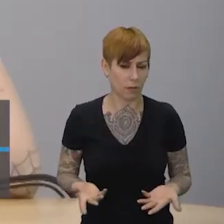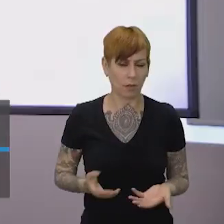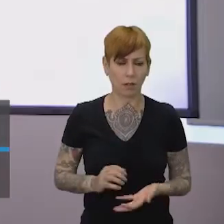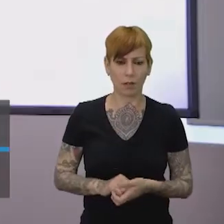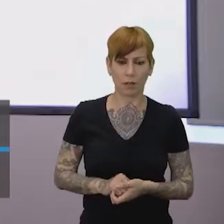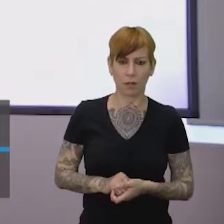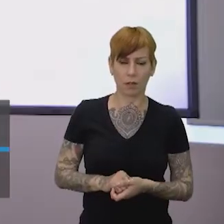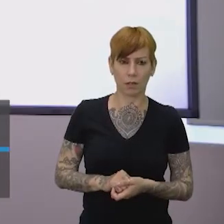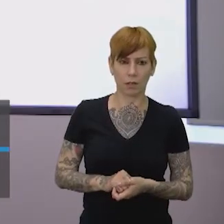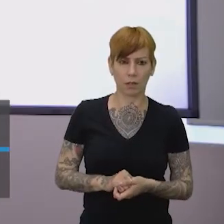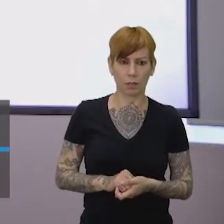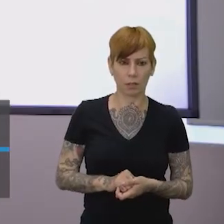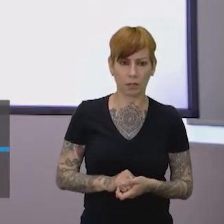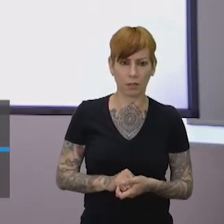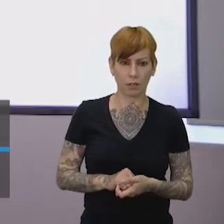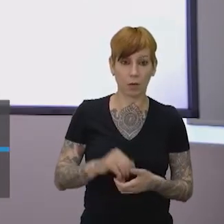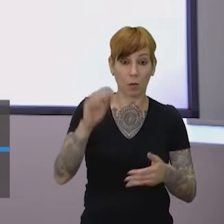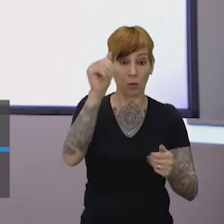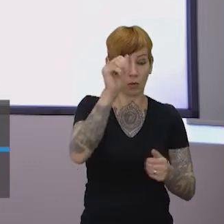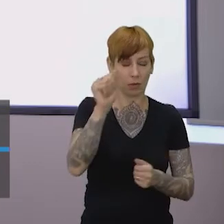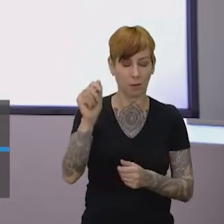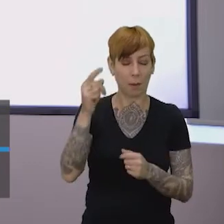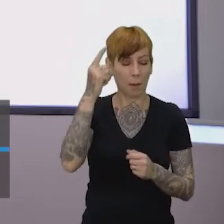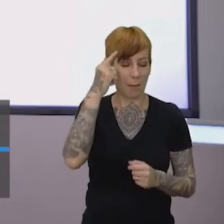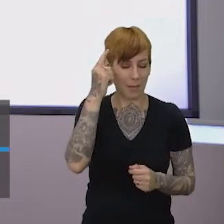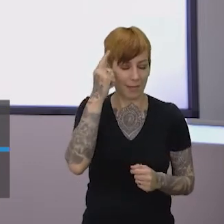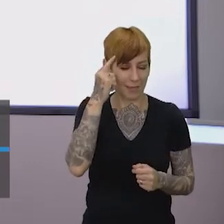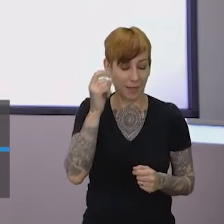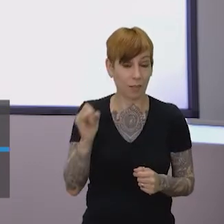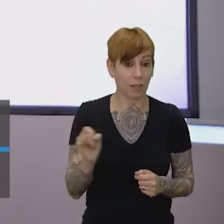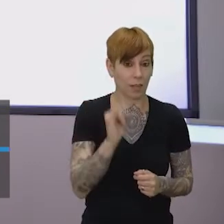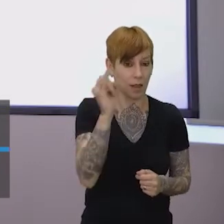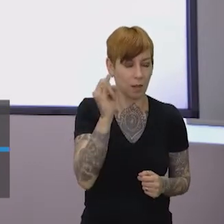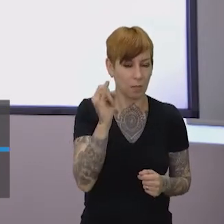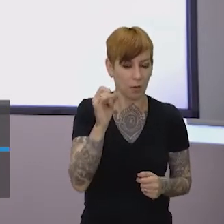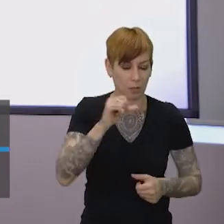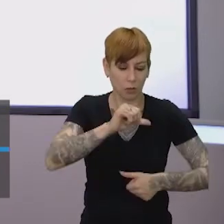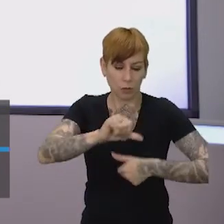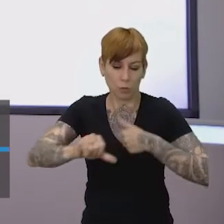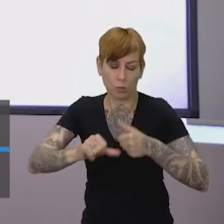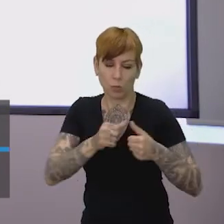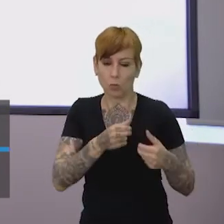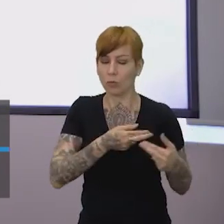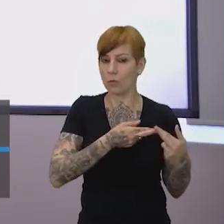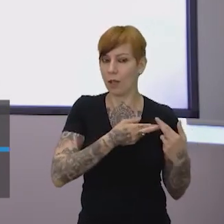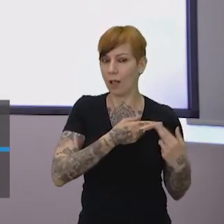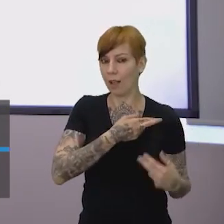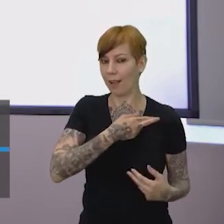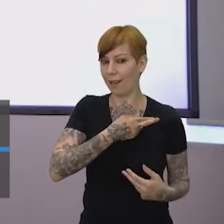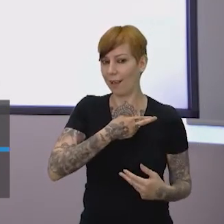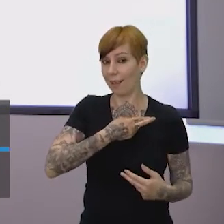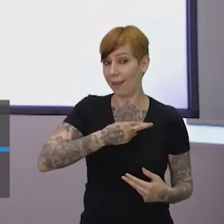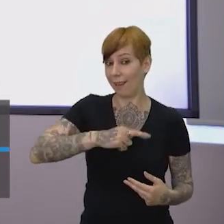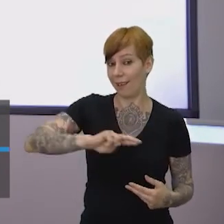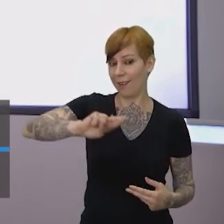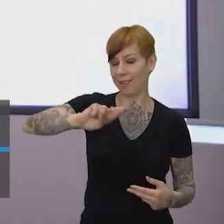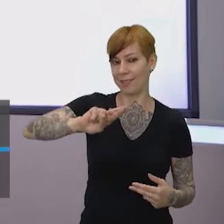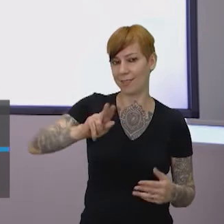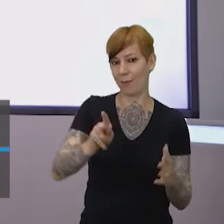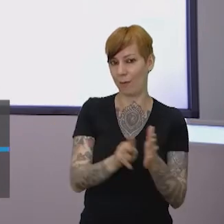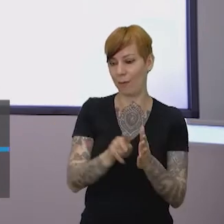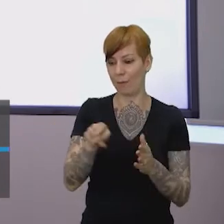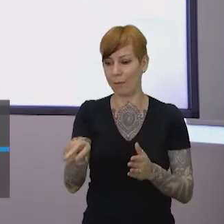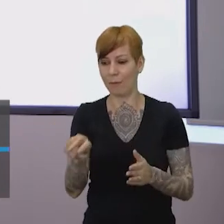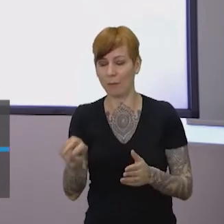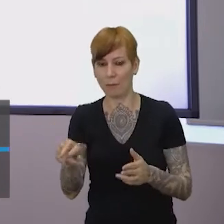justificativa era a conversão dos gentios. Né? Havia também um sentido que a gente não pode